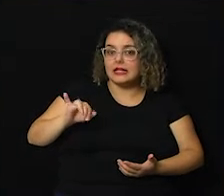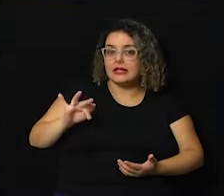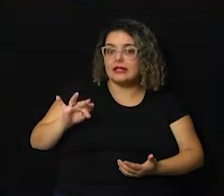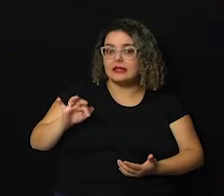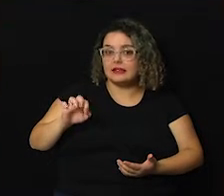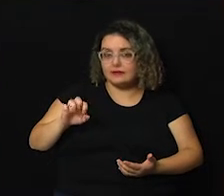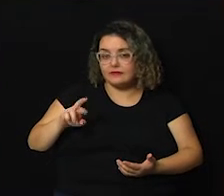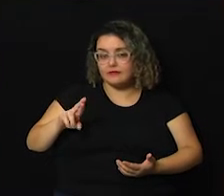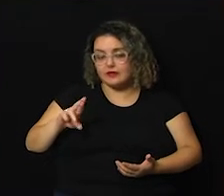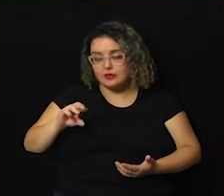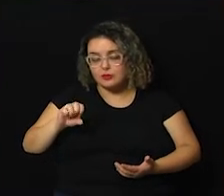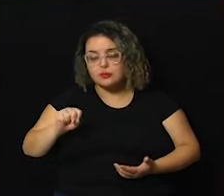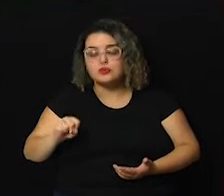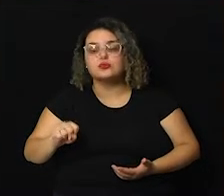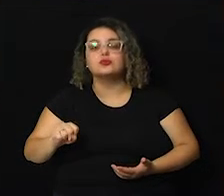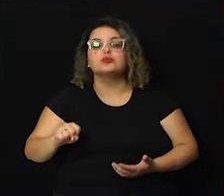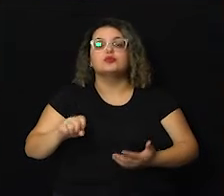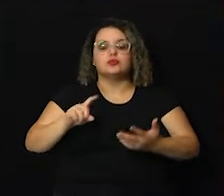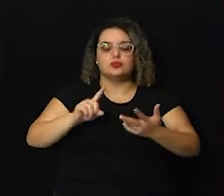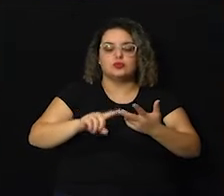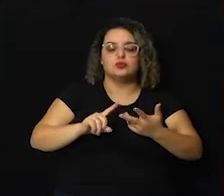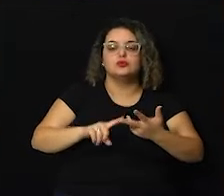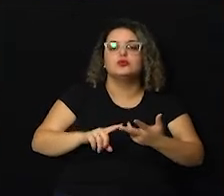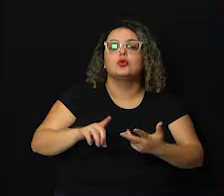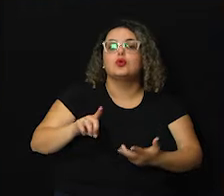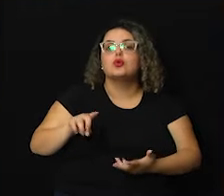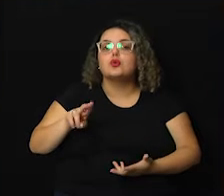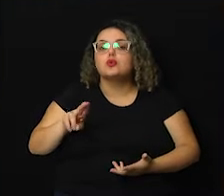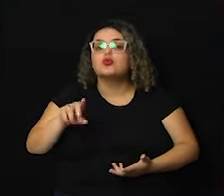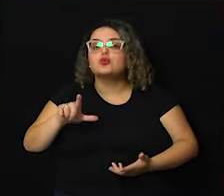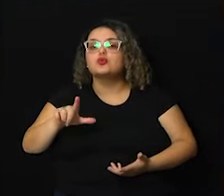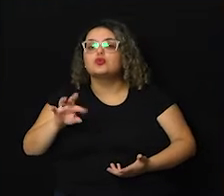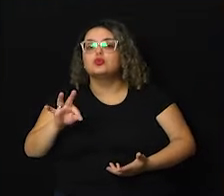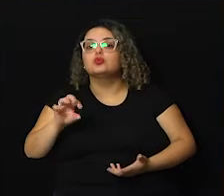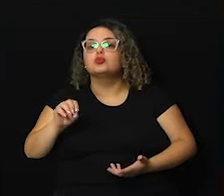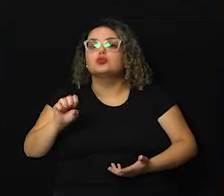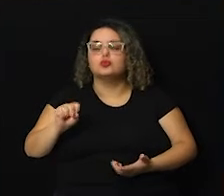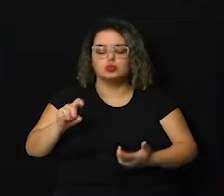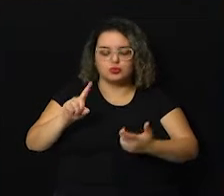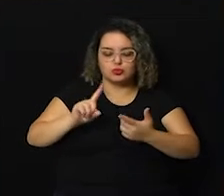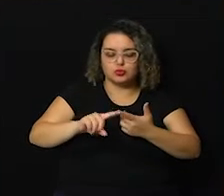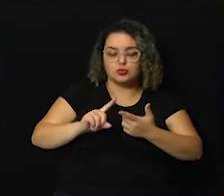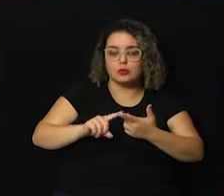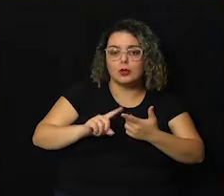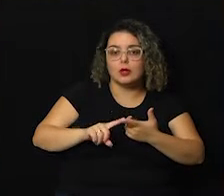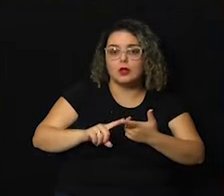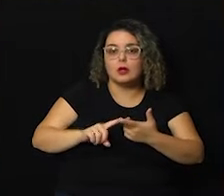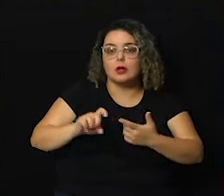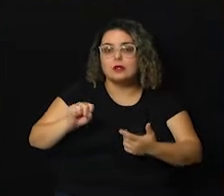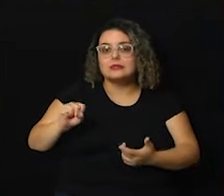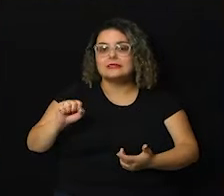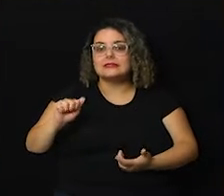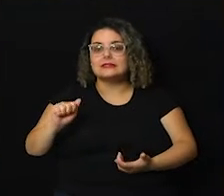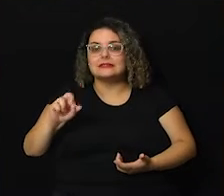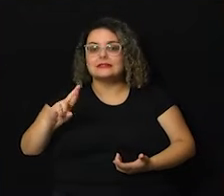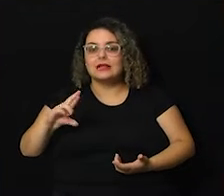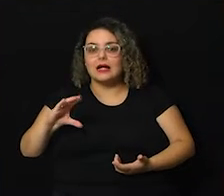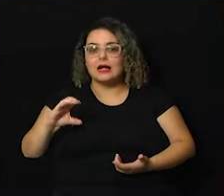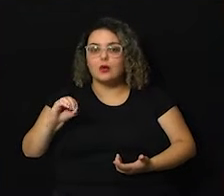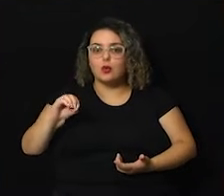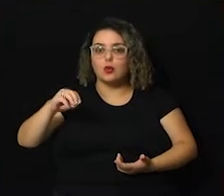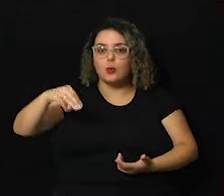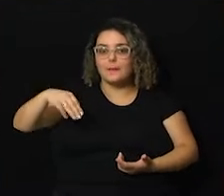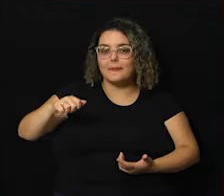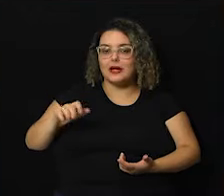ductos coletores, que são estruturas próprias do rim, né, os ductos de Bellini. Tem também os tumores sarcomatosos,